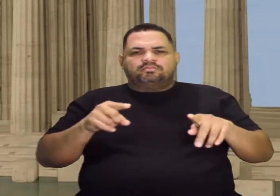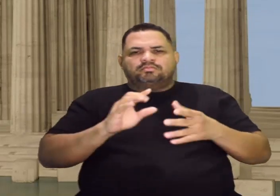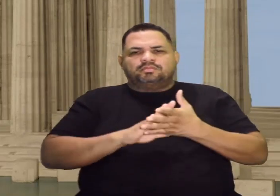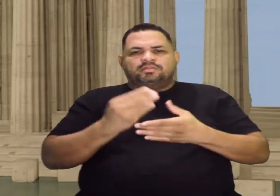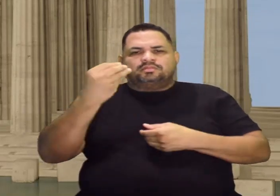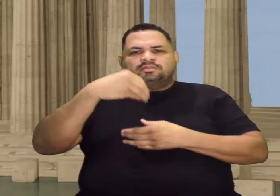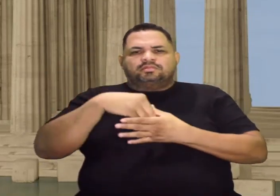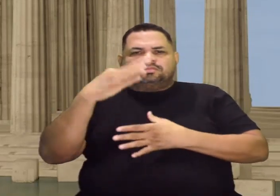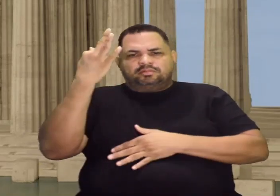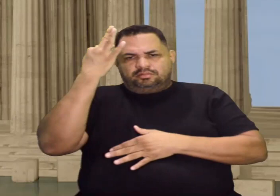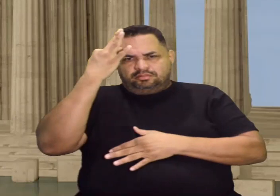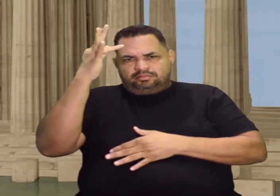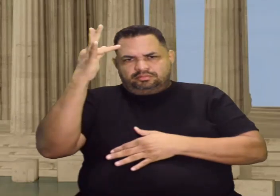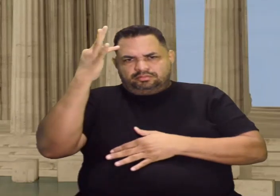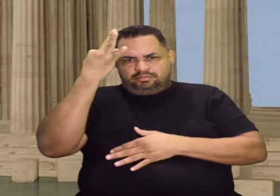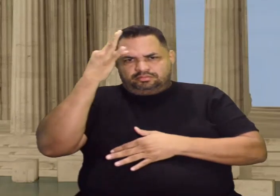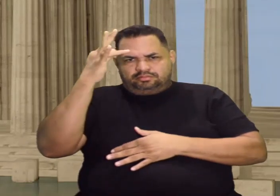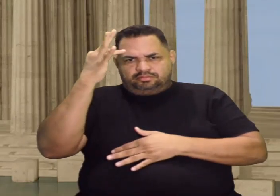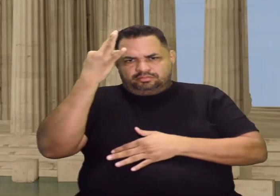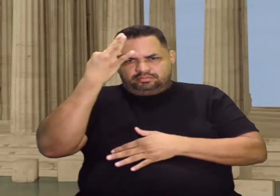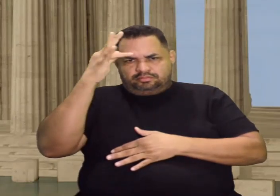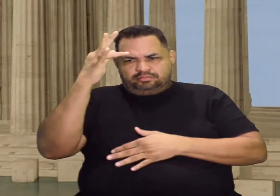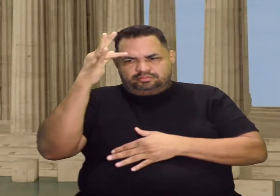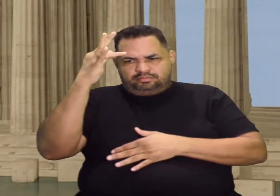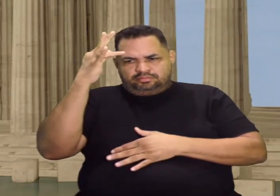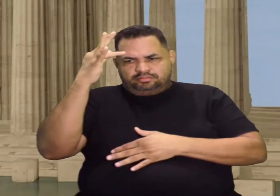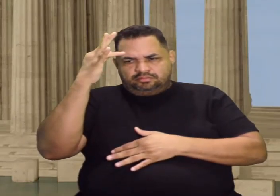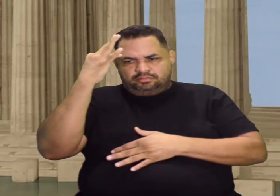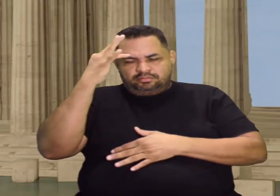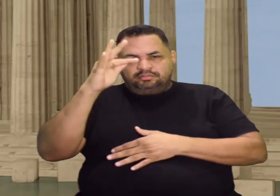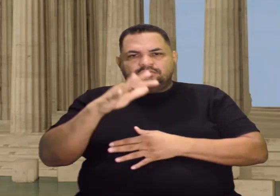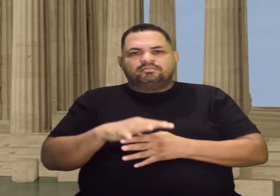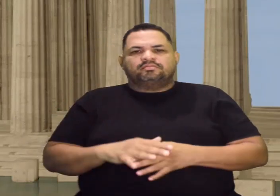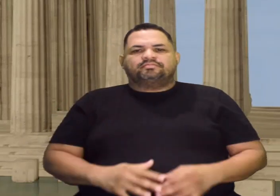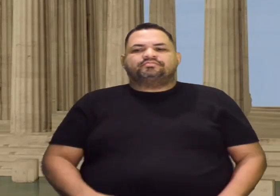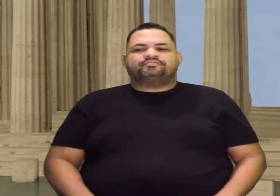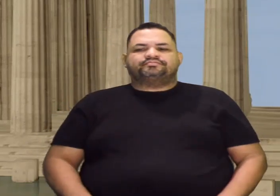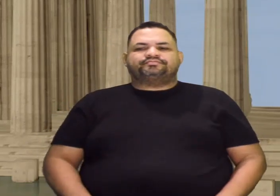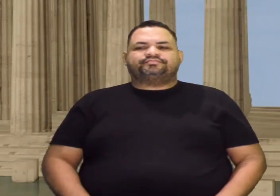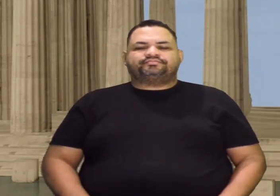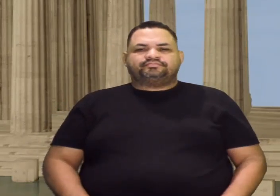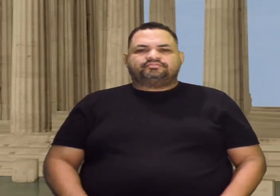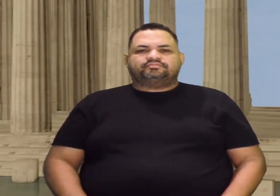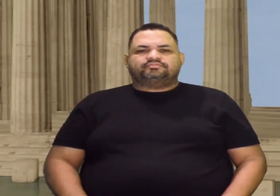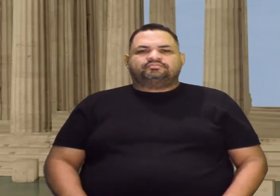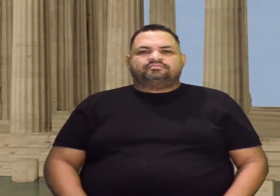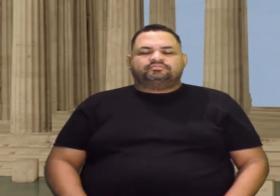da filosofia, olha o símbolo aqui. No âmbito da filosofia,